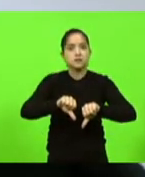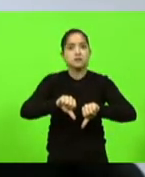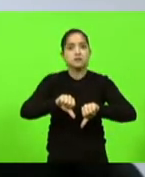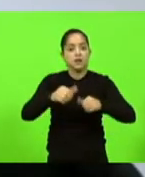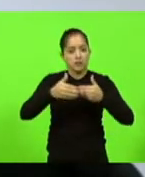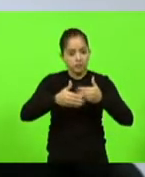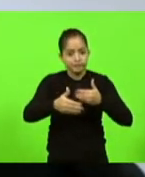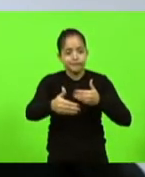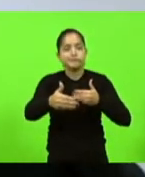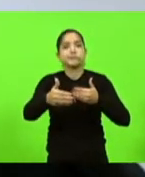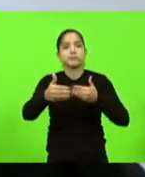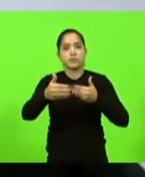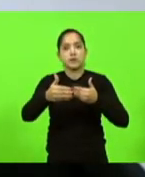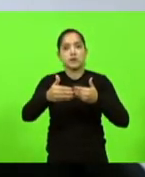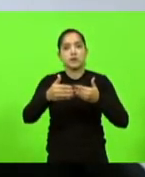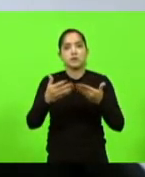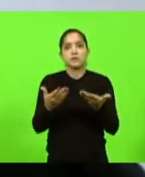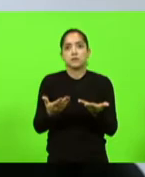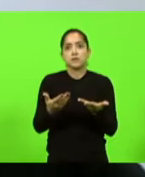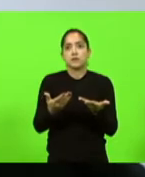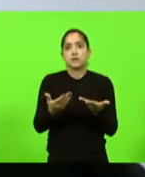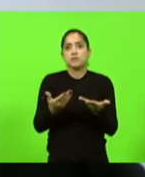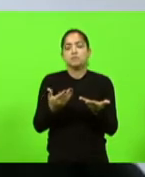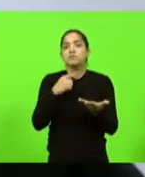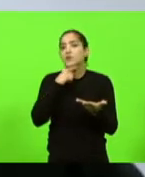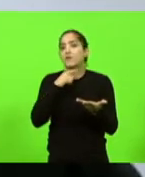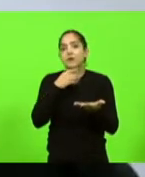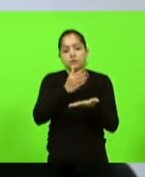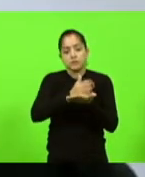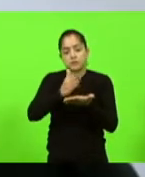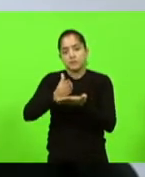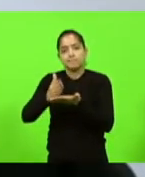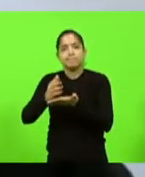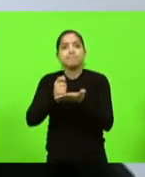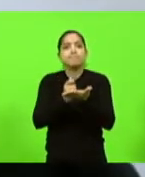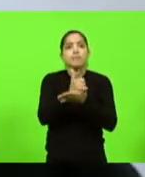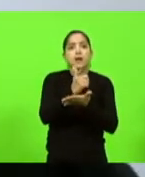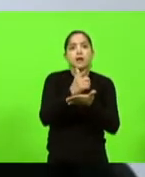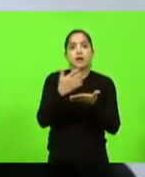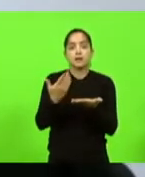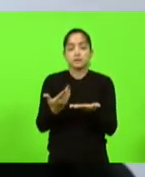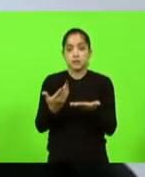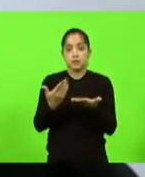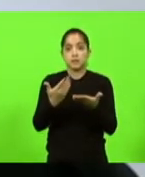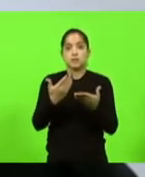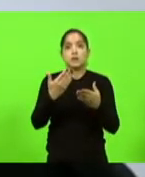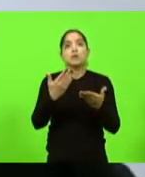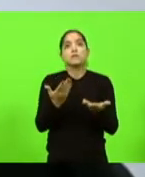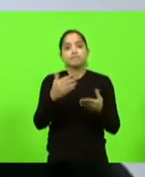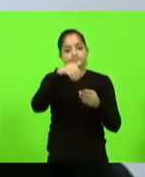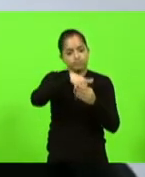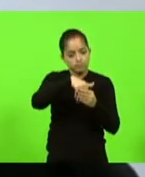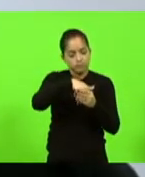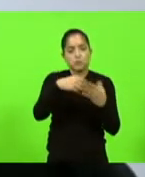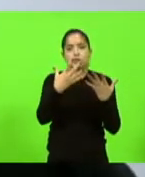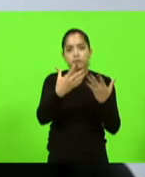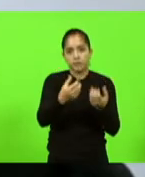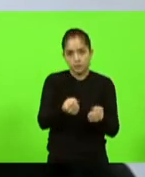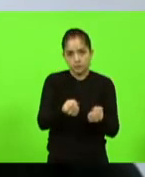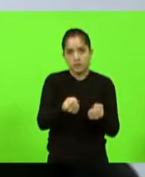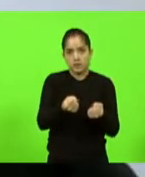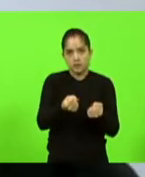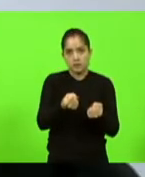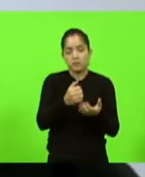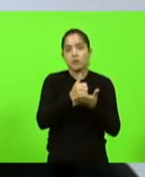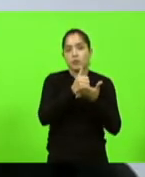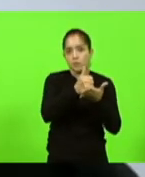que estiver devendo depois de dezembro, tu não vai poder parcelar. Então, encaminhamento de voto, eu vou votar a favor, sim. Eu vou votar a favor,